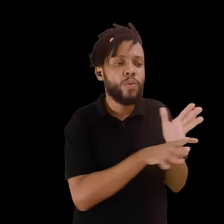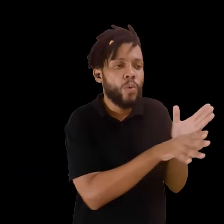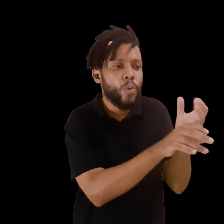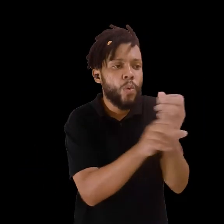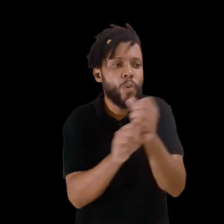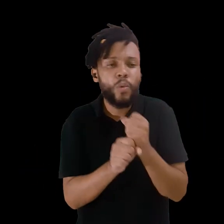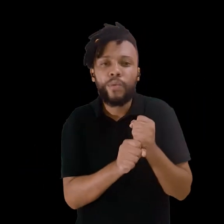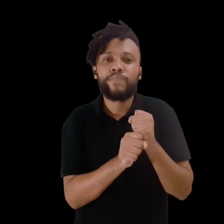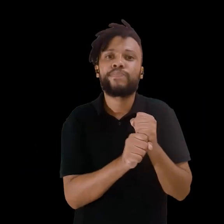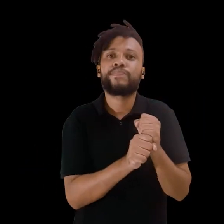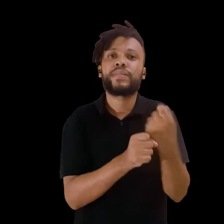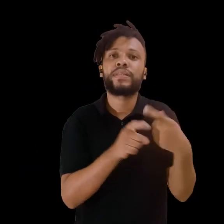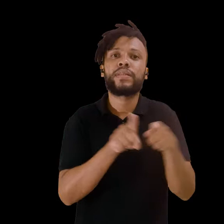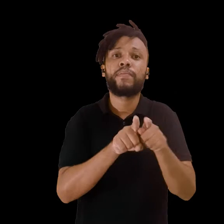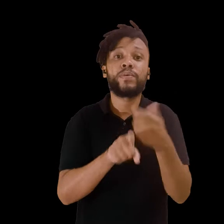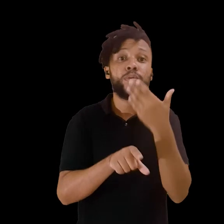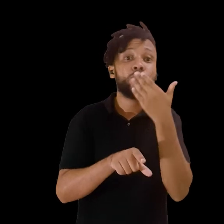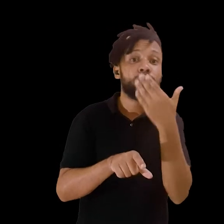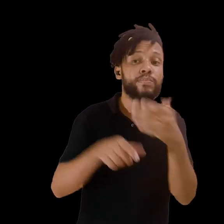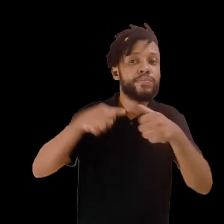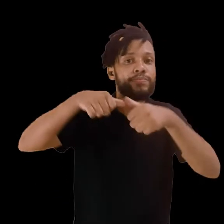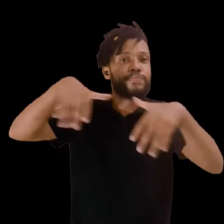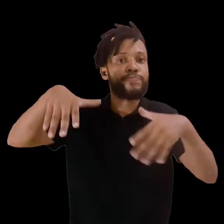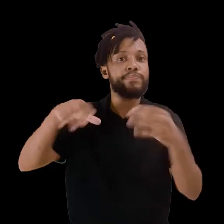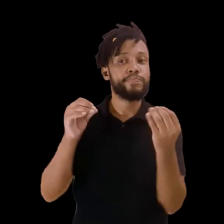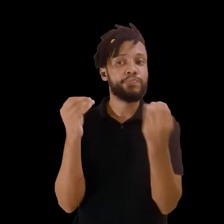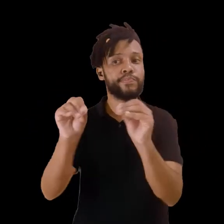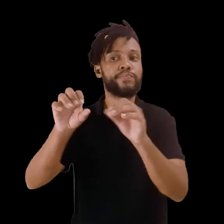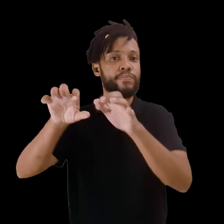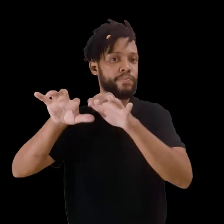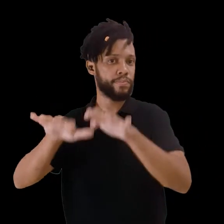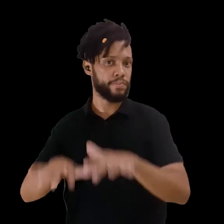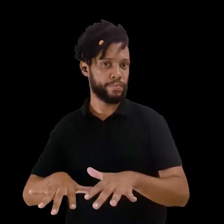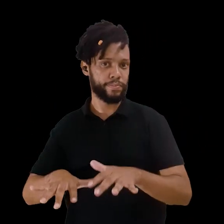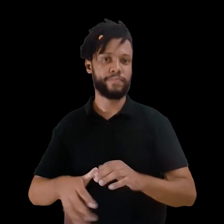sua classificação no momento da inscrição.